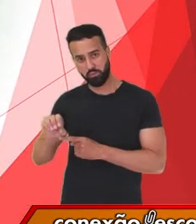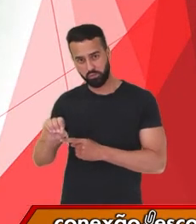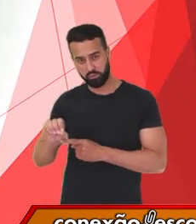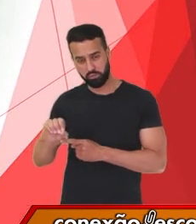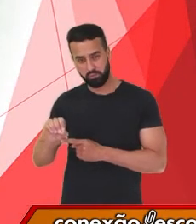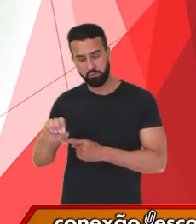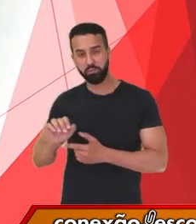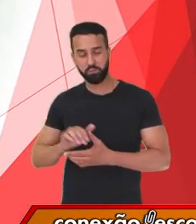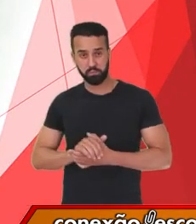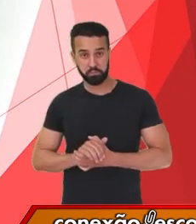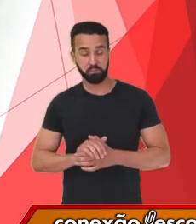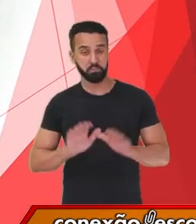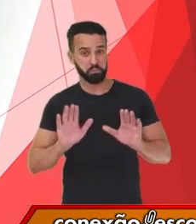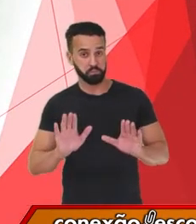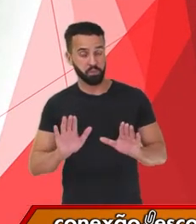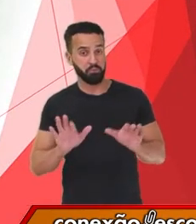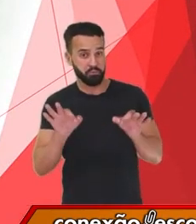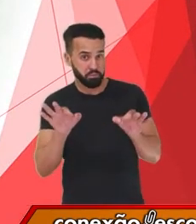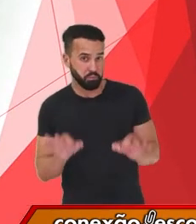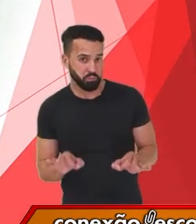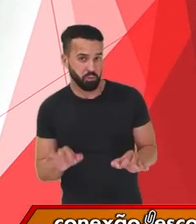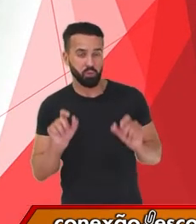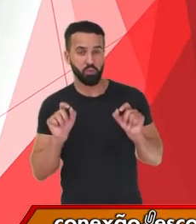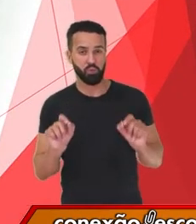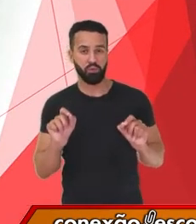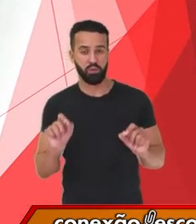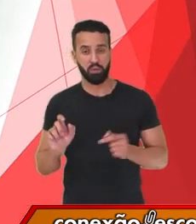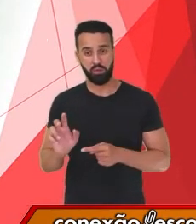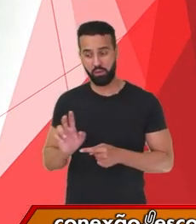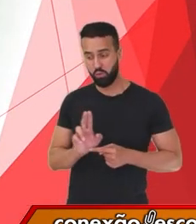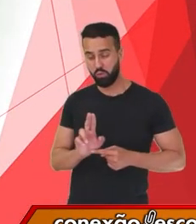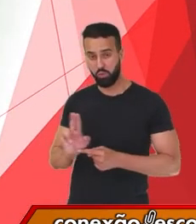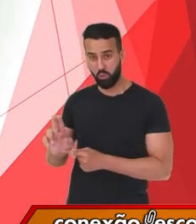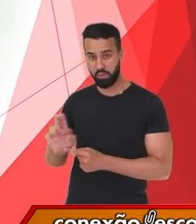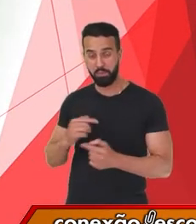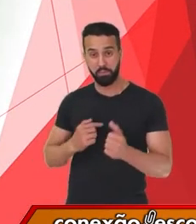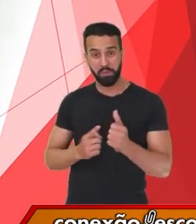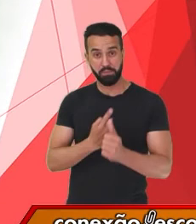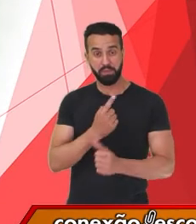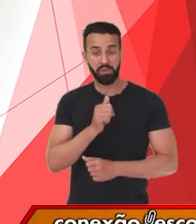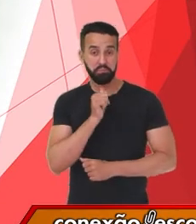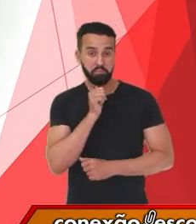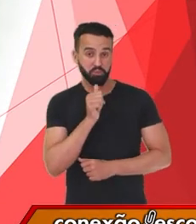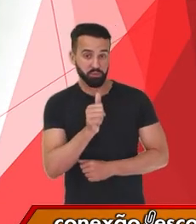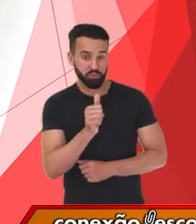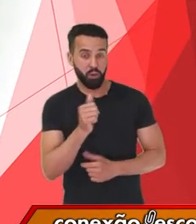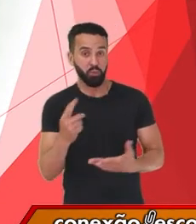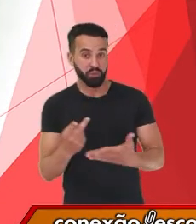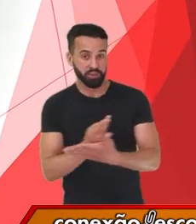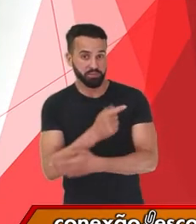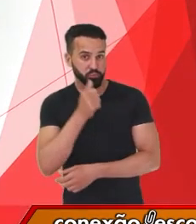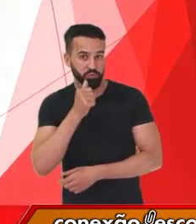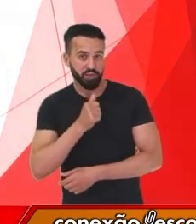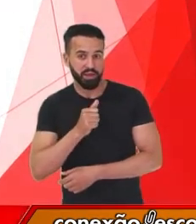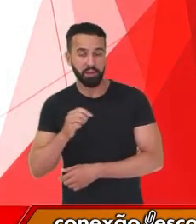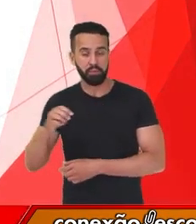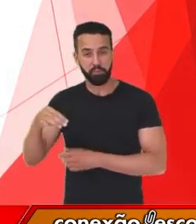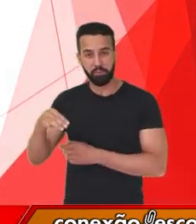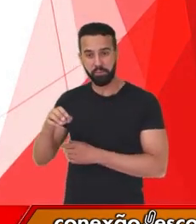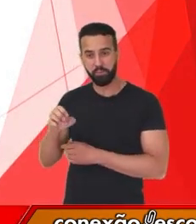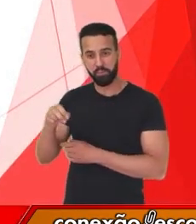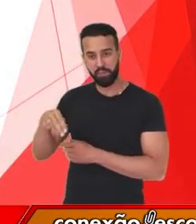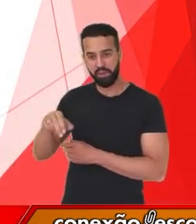Lembrando, aliás, afirmando que o nome da primeira menstruação é menarca. O fim do processo